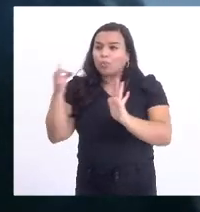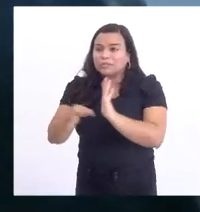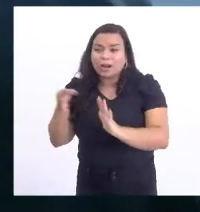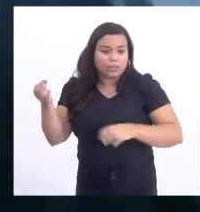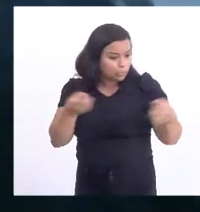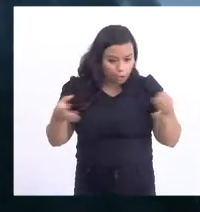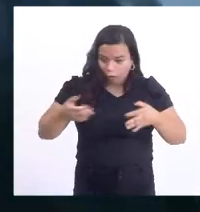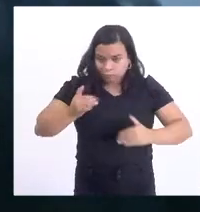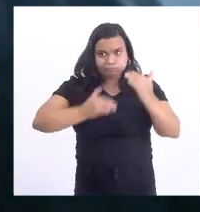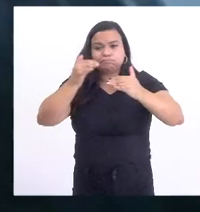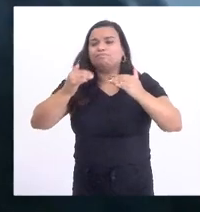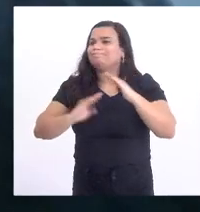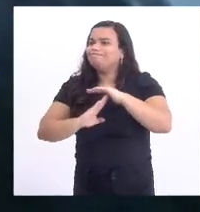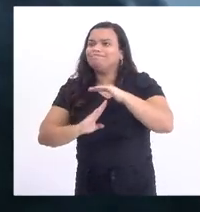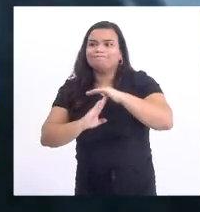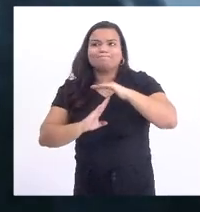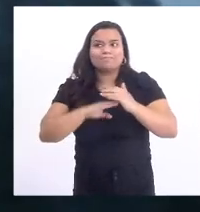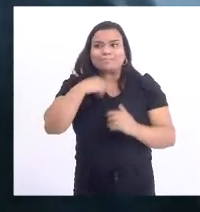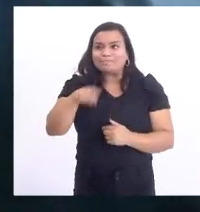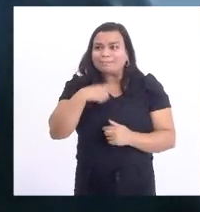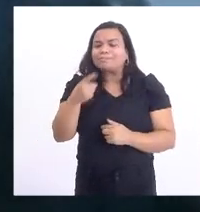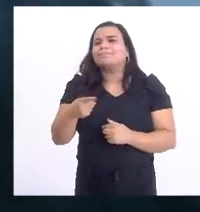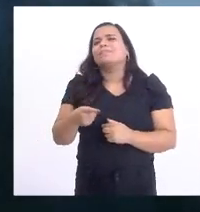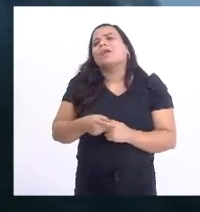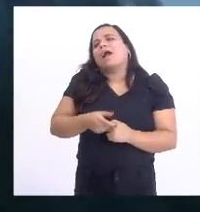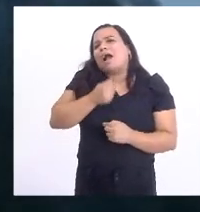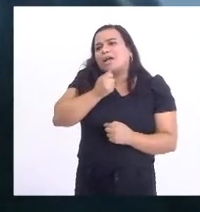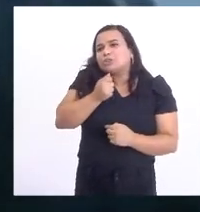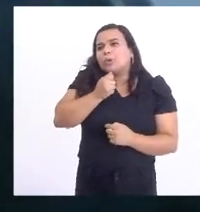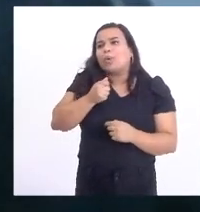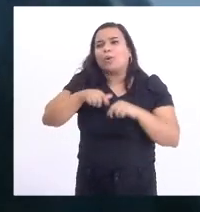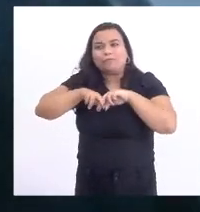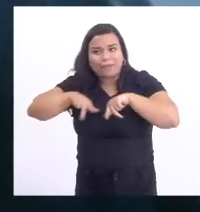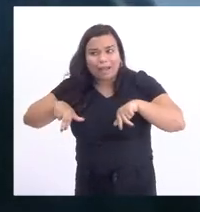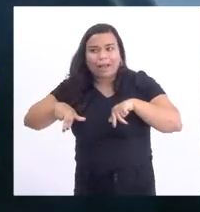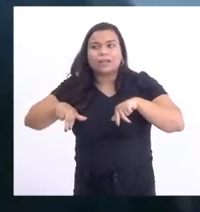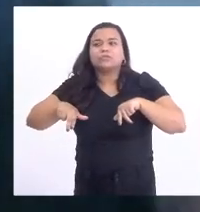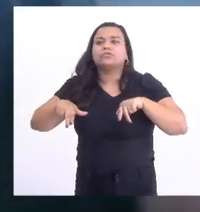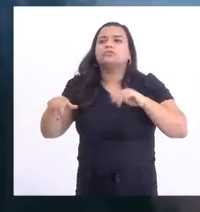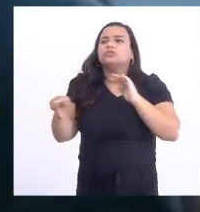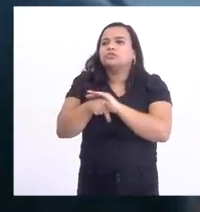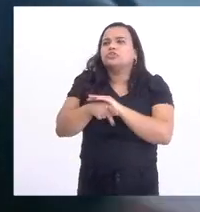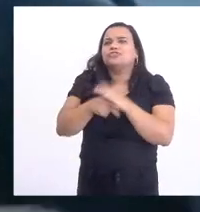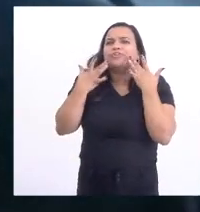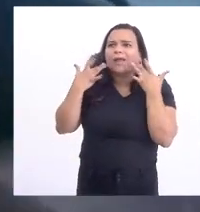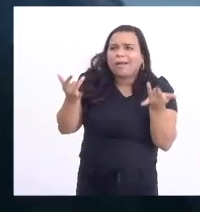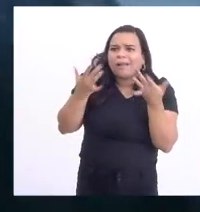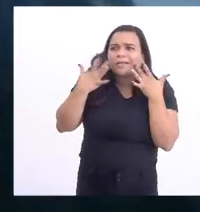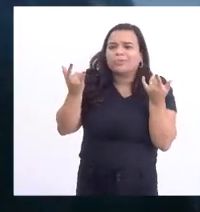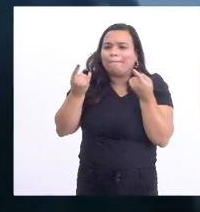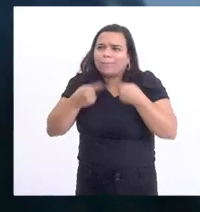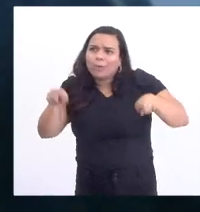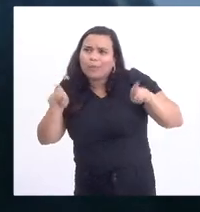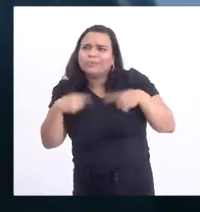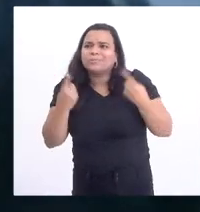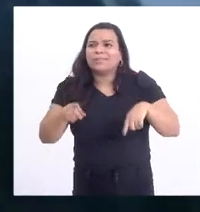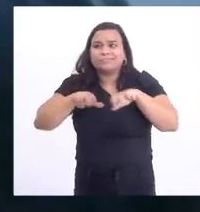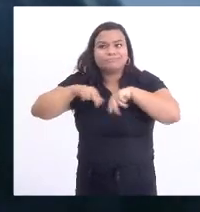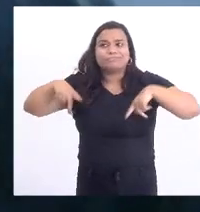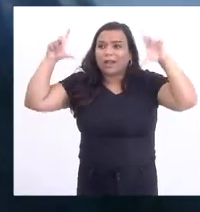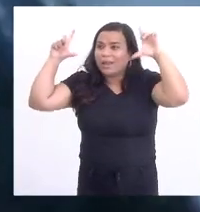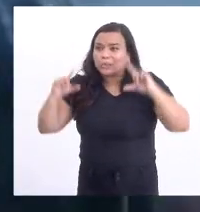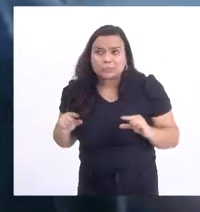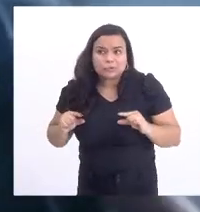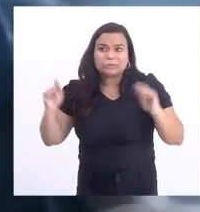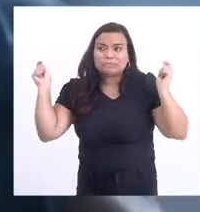contratação dos atores de teatro, da música, da ópera, reduziu muito as condições.